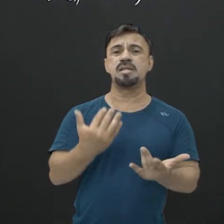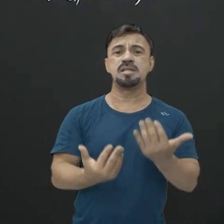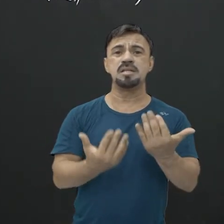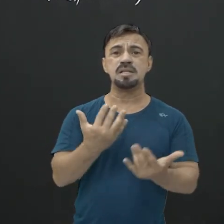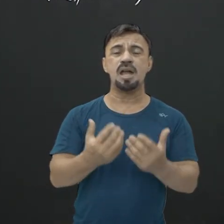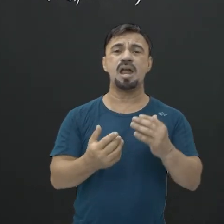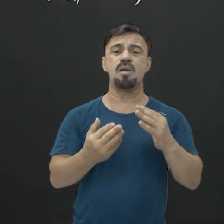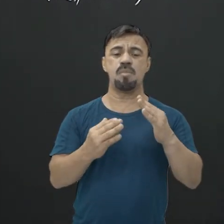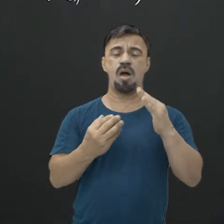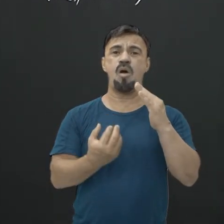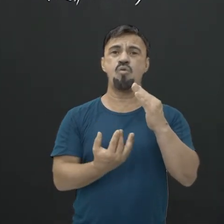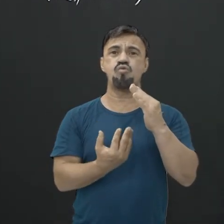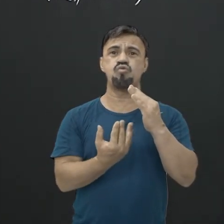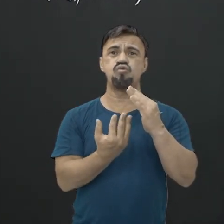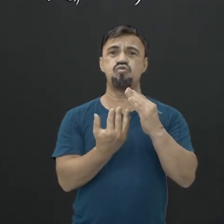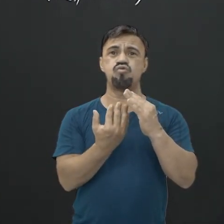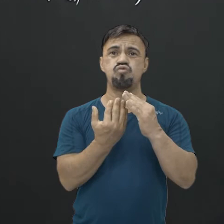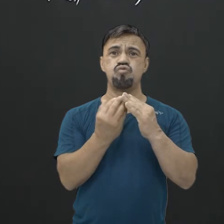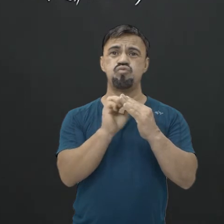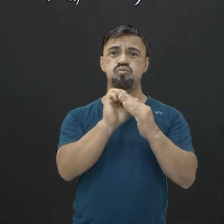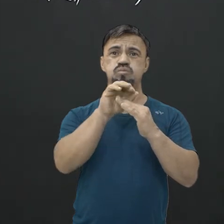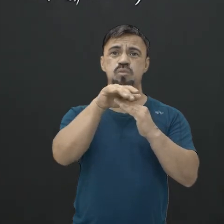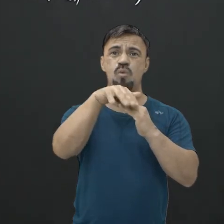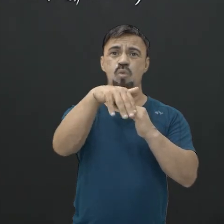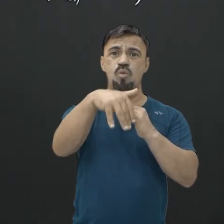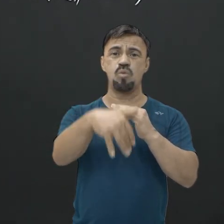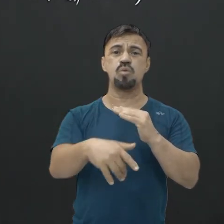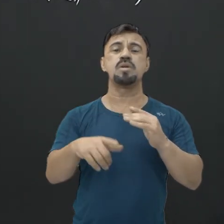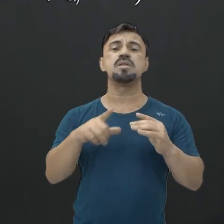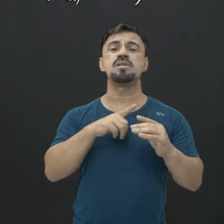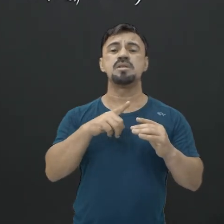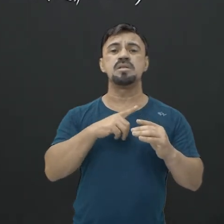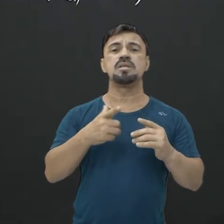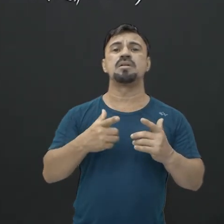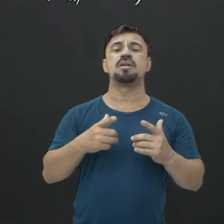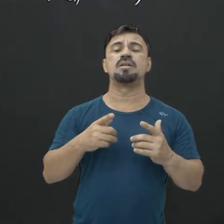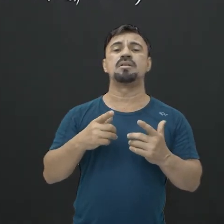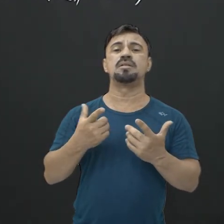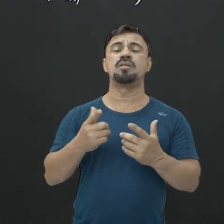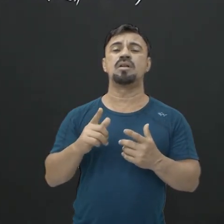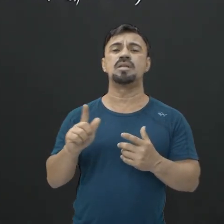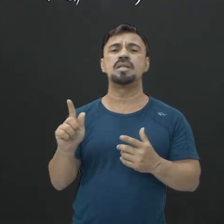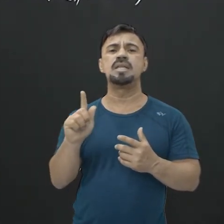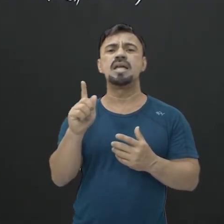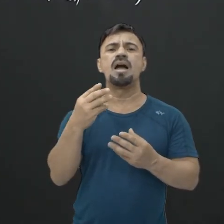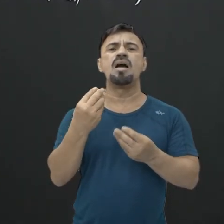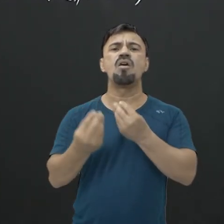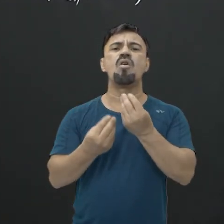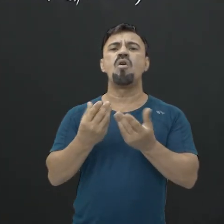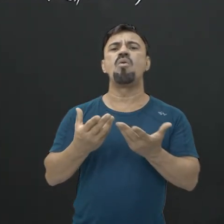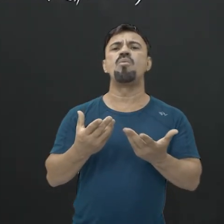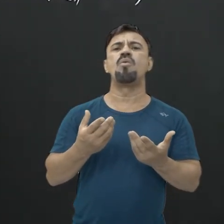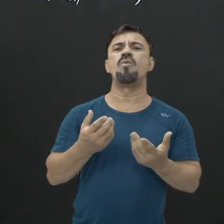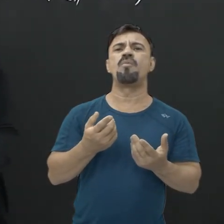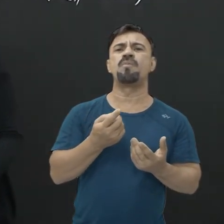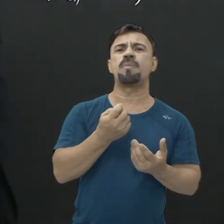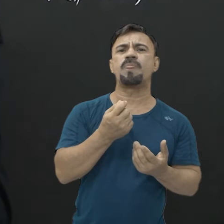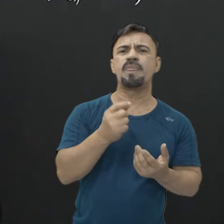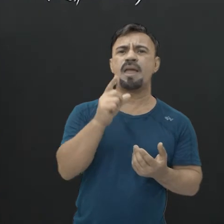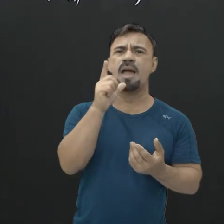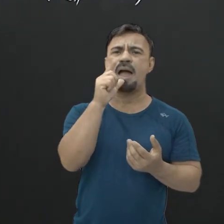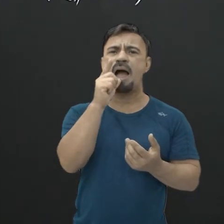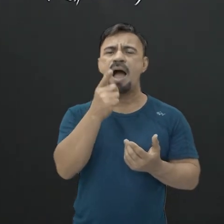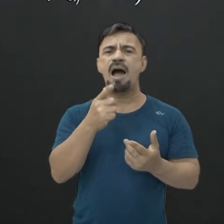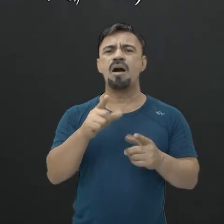por vulcões, coisas naturais. Então, esse combo de gases, com mais alguns outros, um pouquinho de vapor d'água